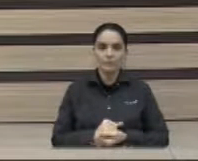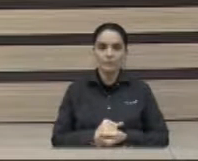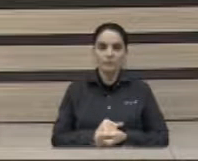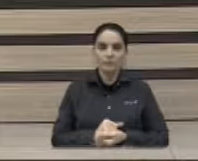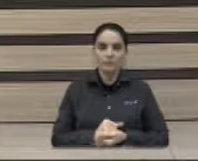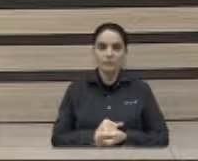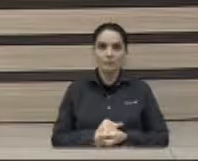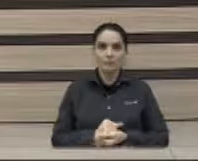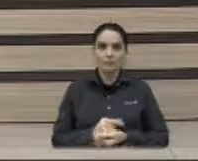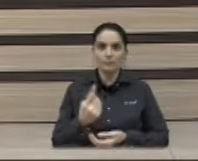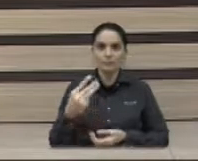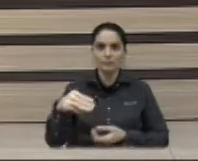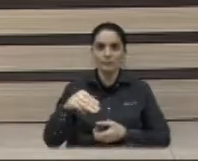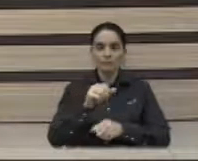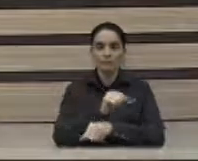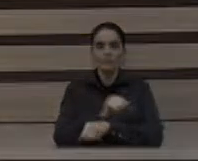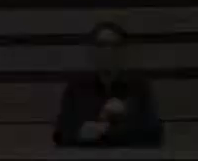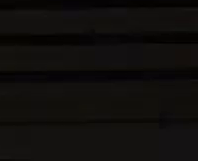A sessão está suspensa.